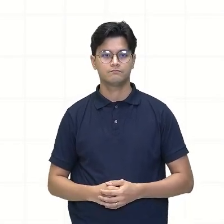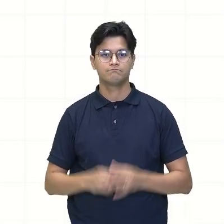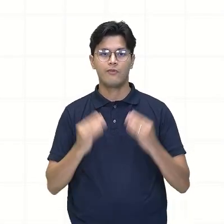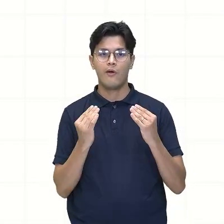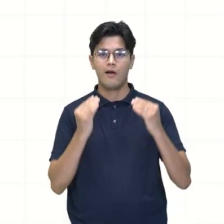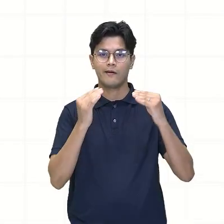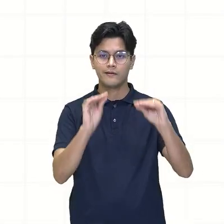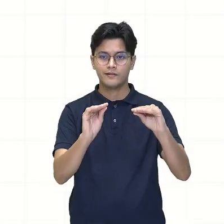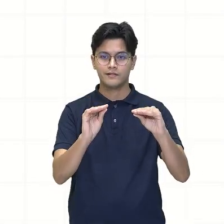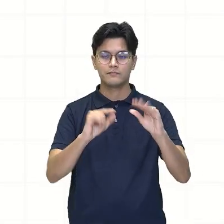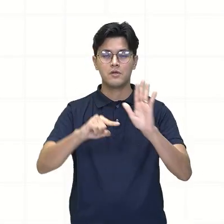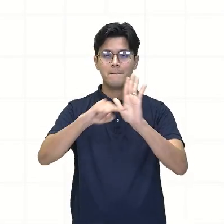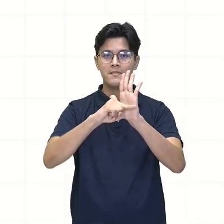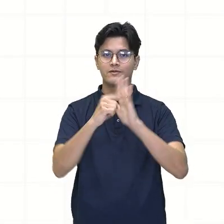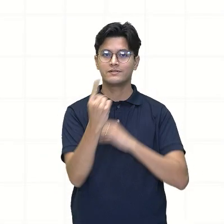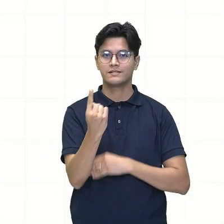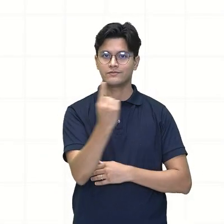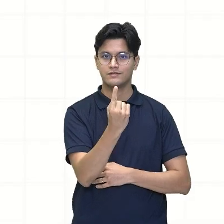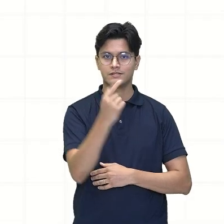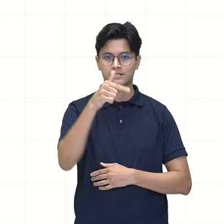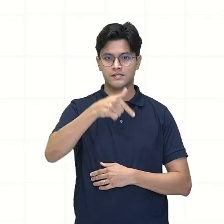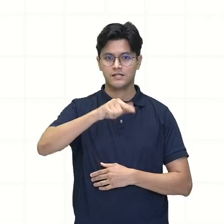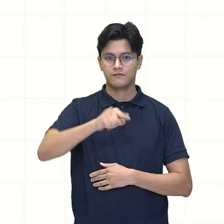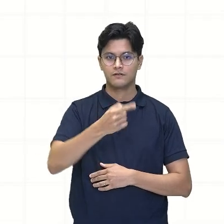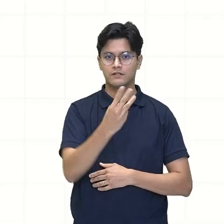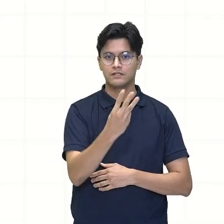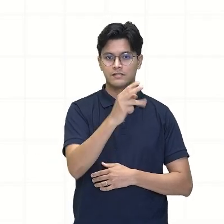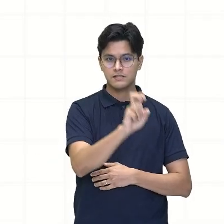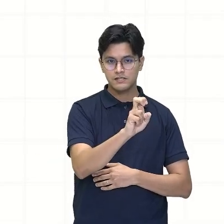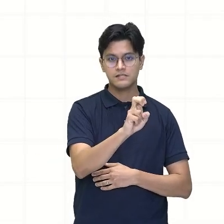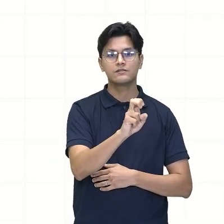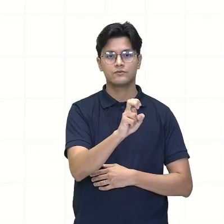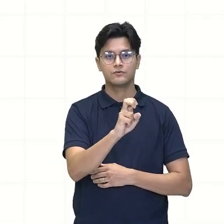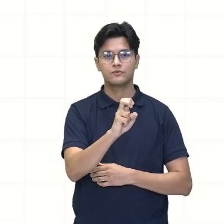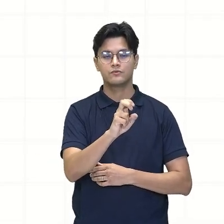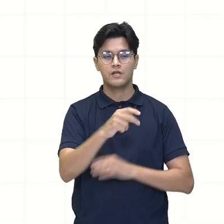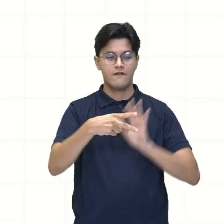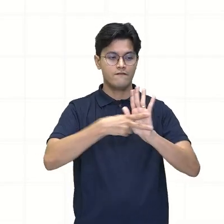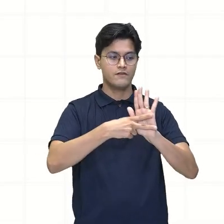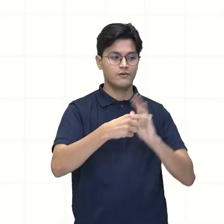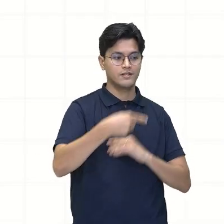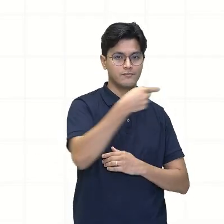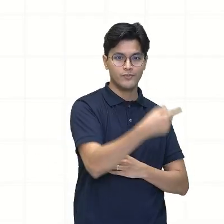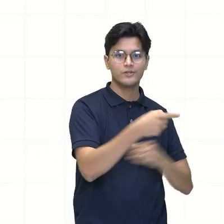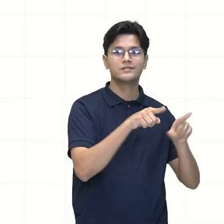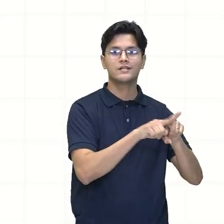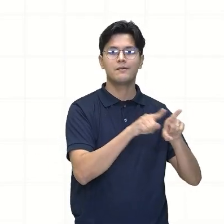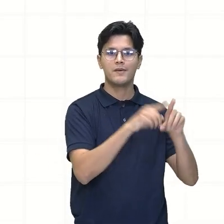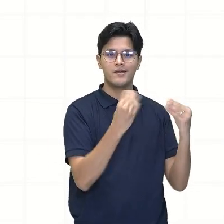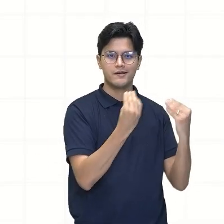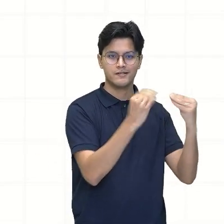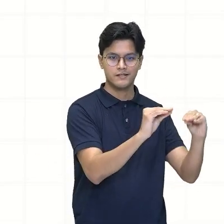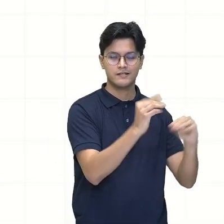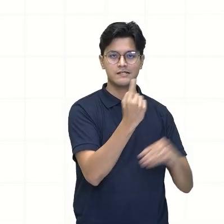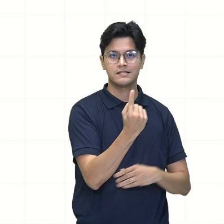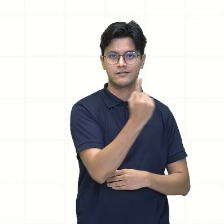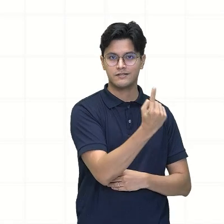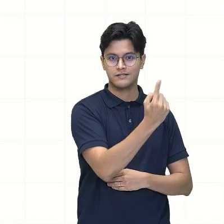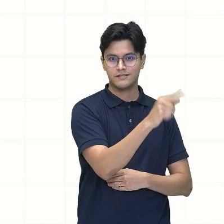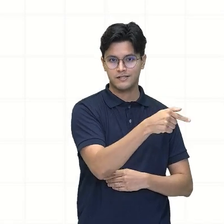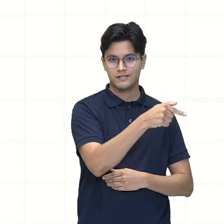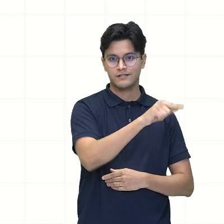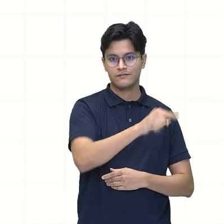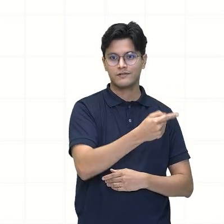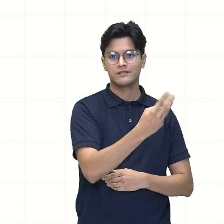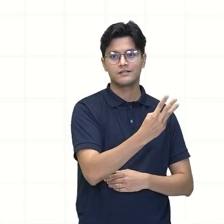117,35 no primeiro membro, a gente também acrescenta o oposto, no caso, o menos 117,35